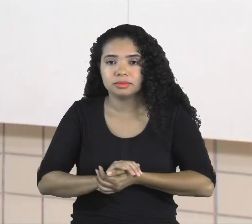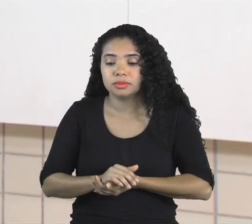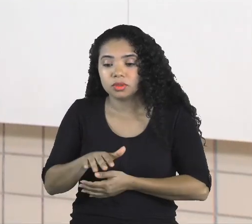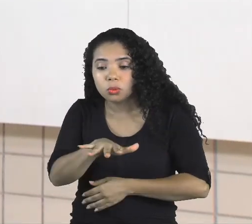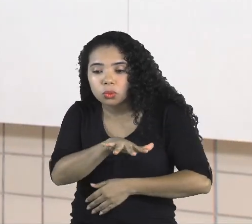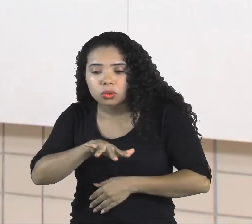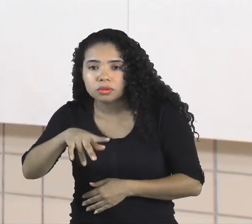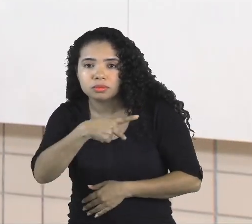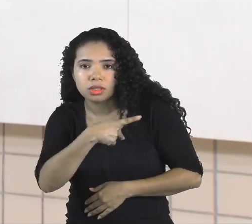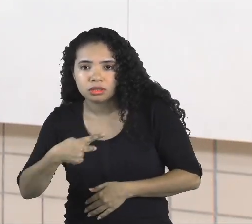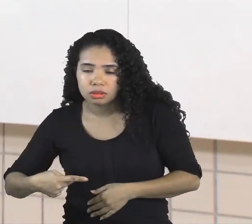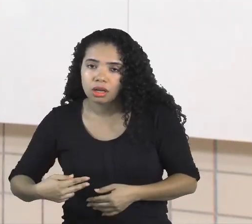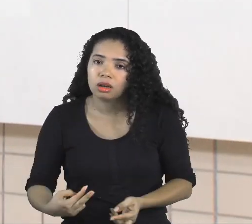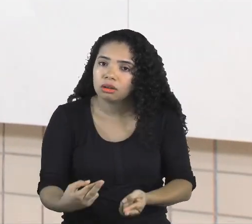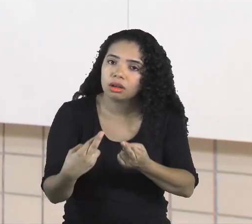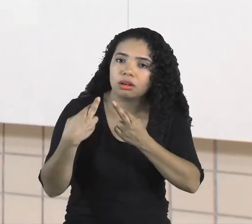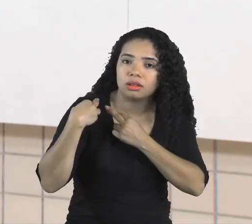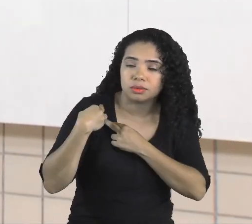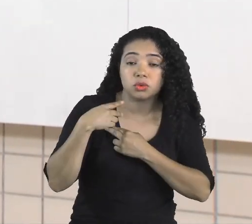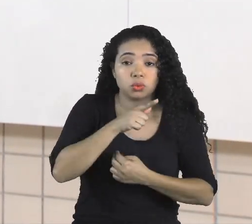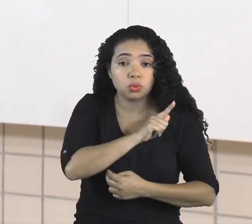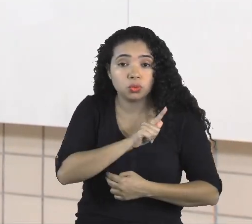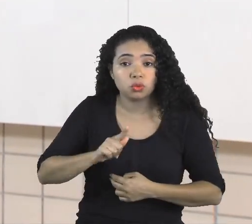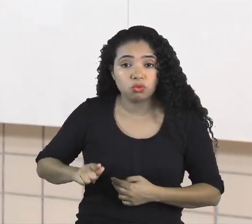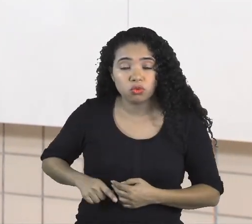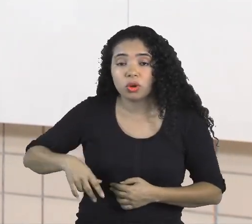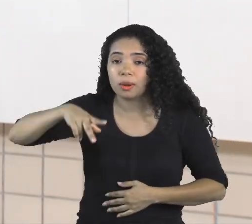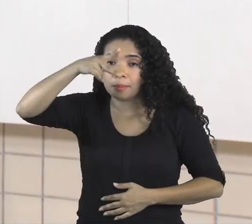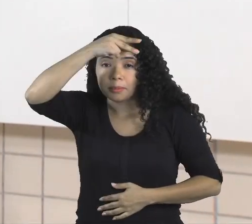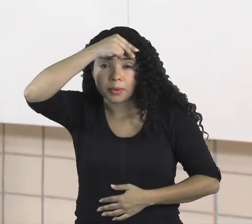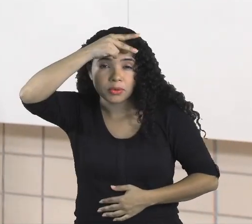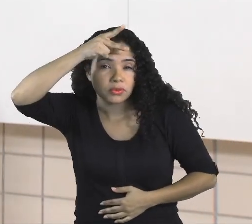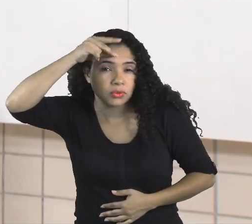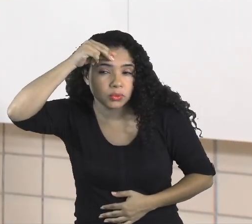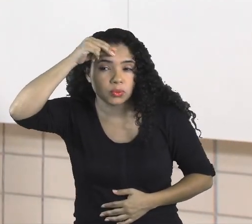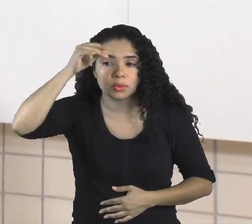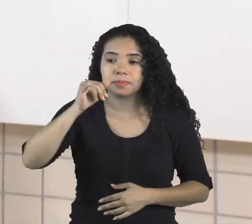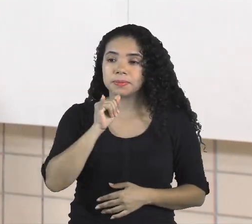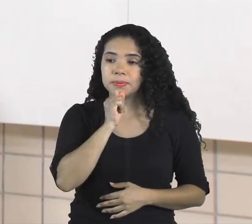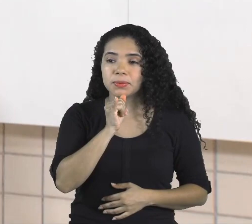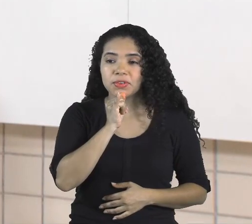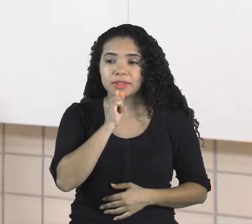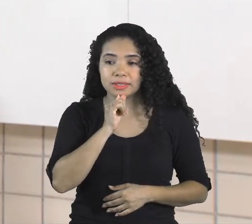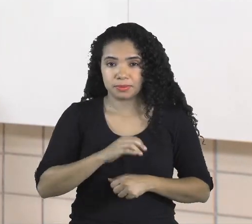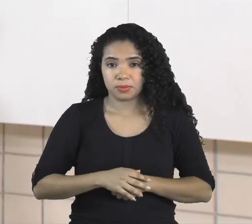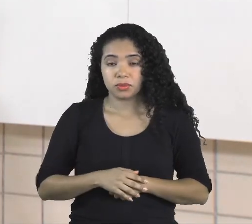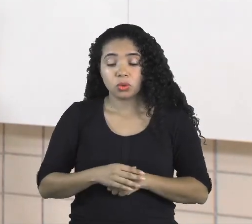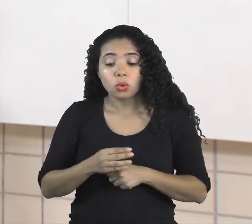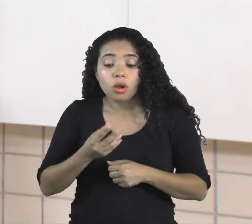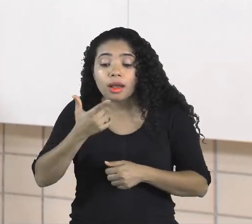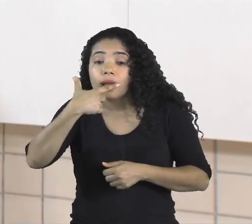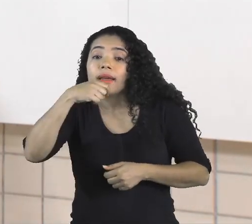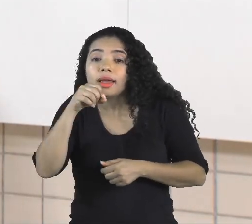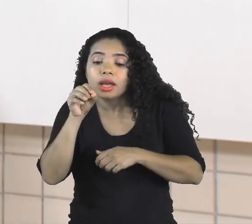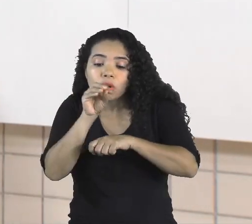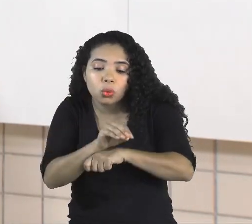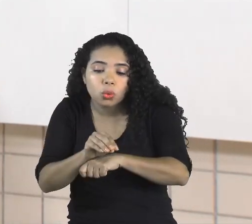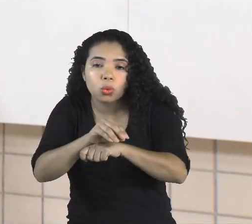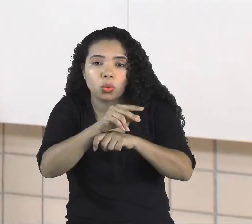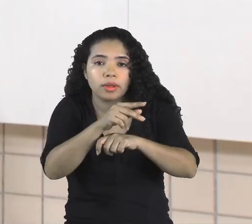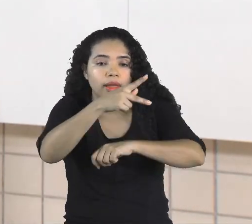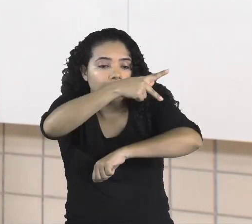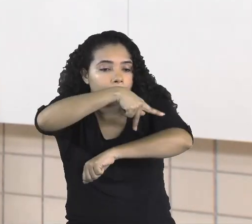espaços públicos são de responsabilidade do governo, das prefeituras. Por exemplo, quem cuida das praças,